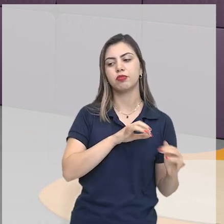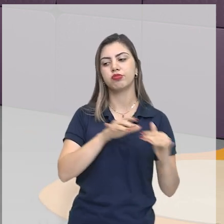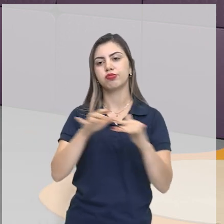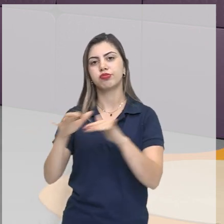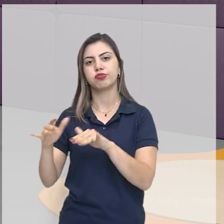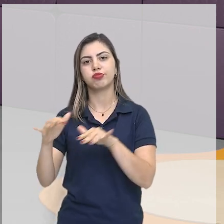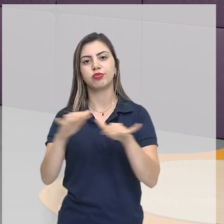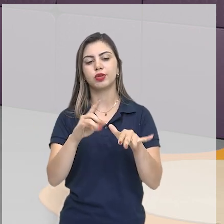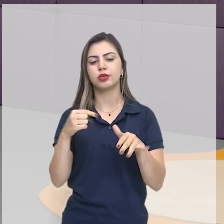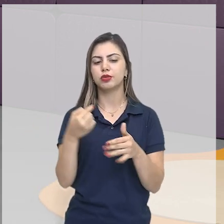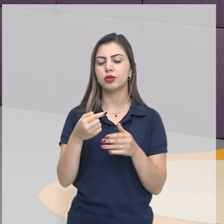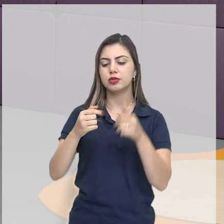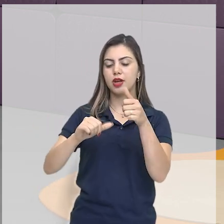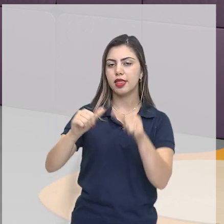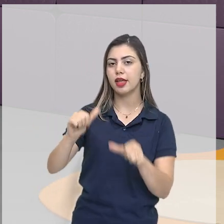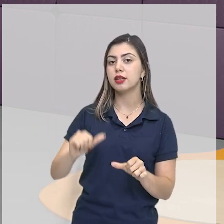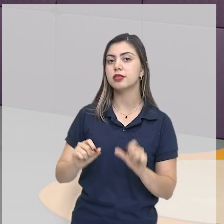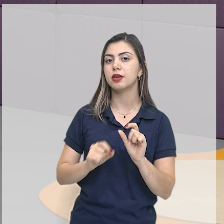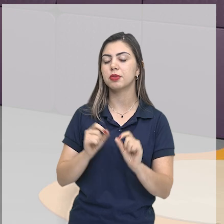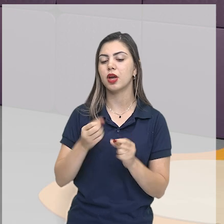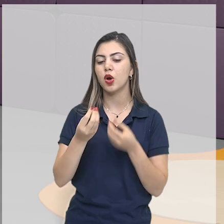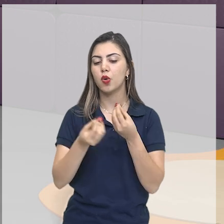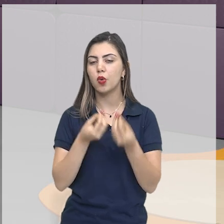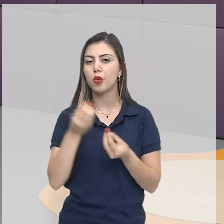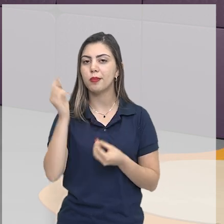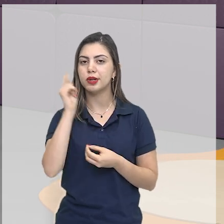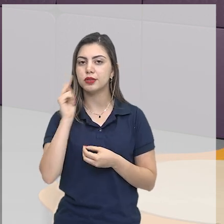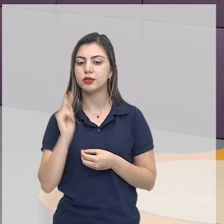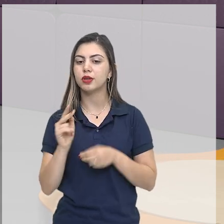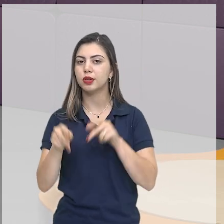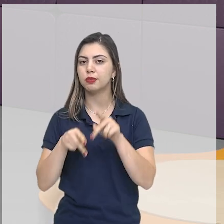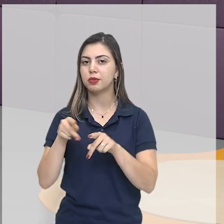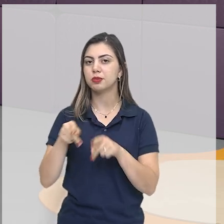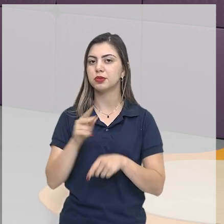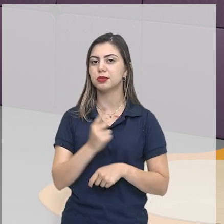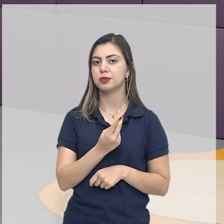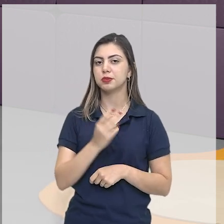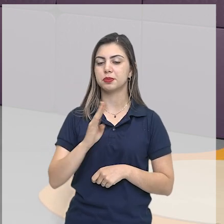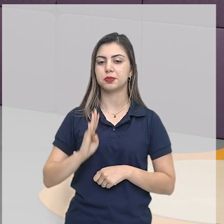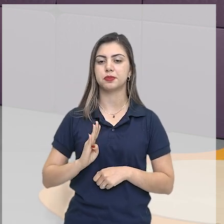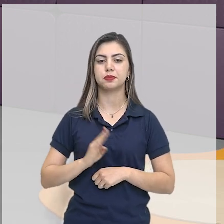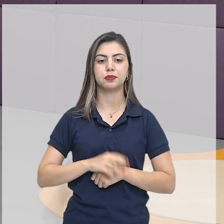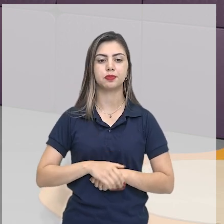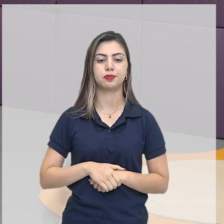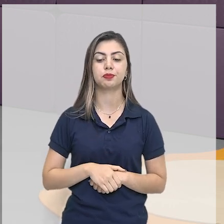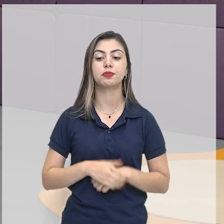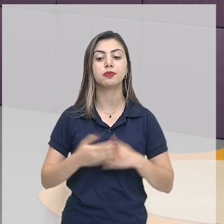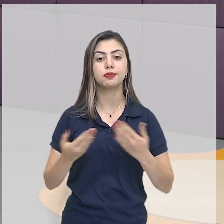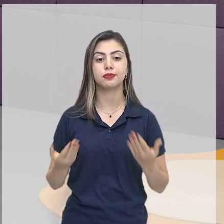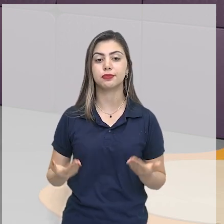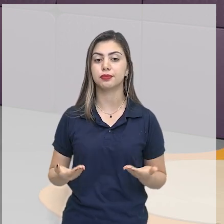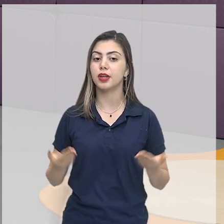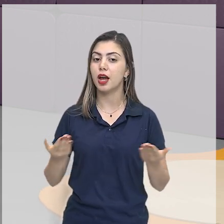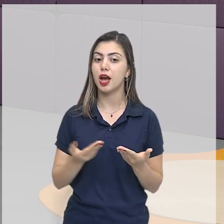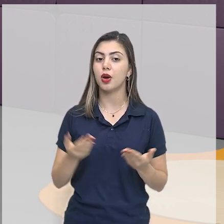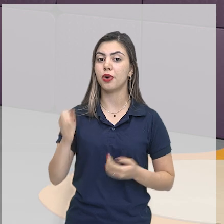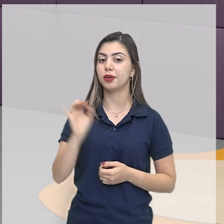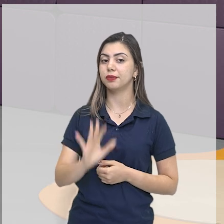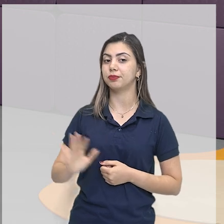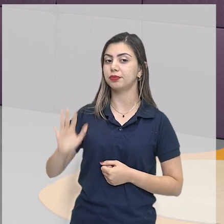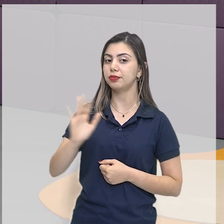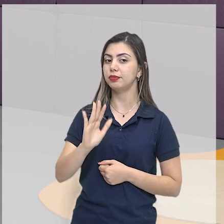quando analisamos justamente a história do povo hebreu. E aqui nós temos